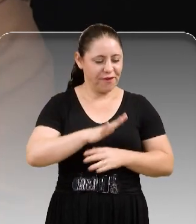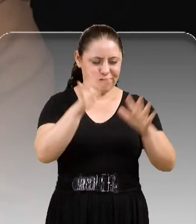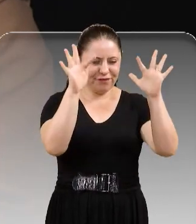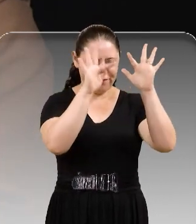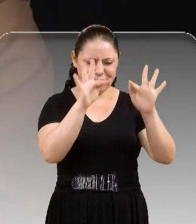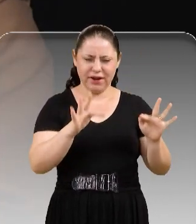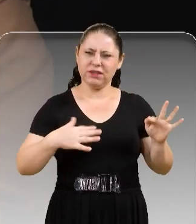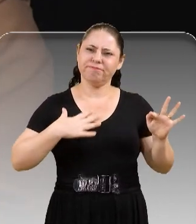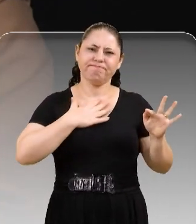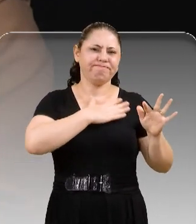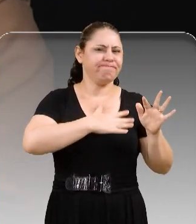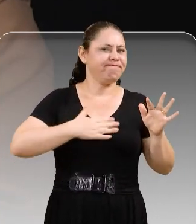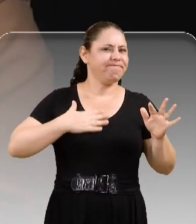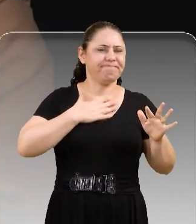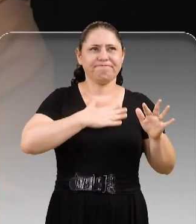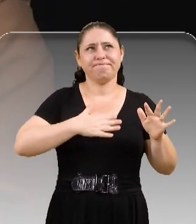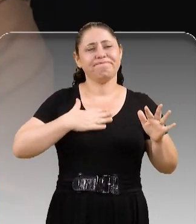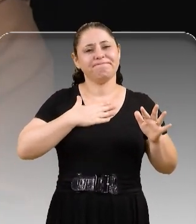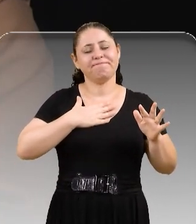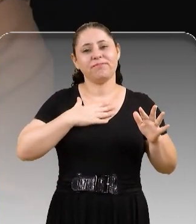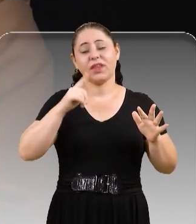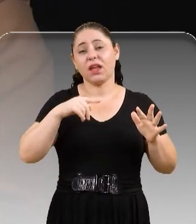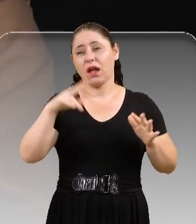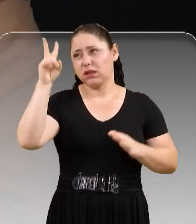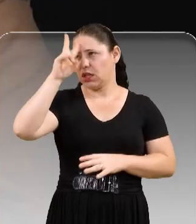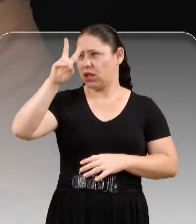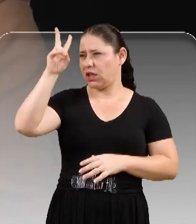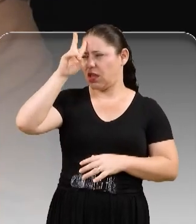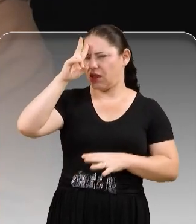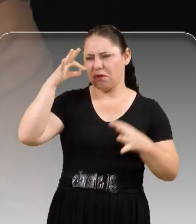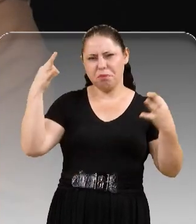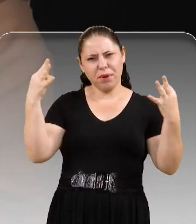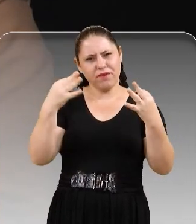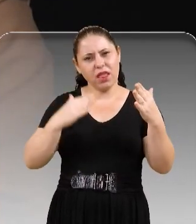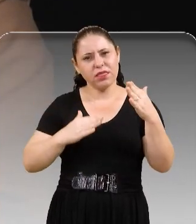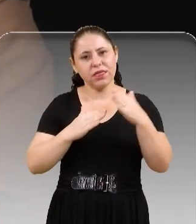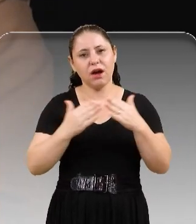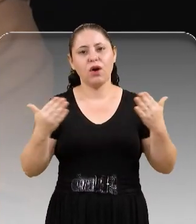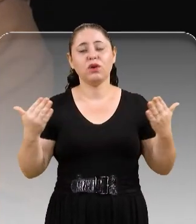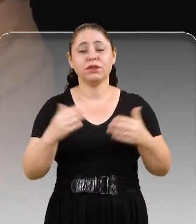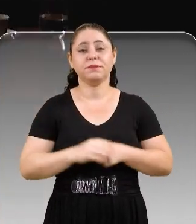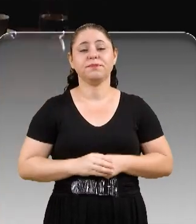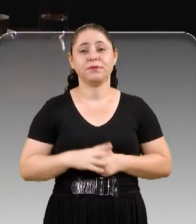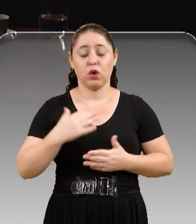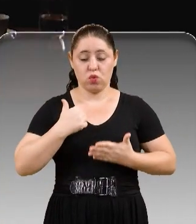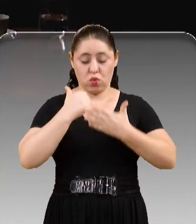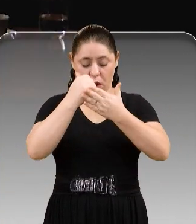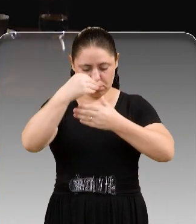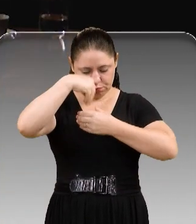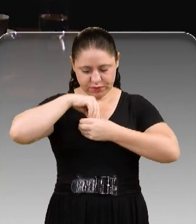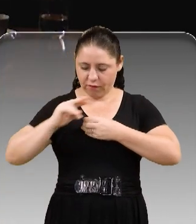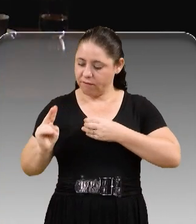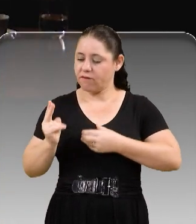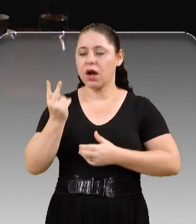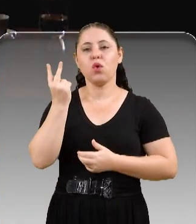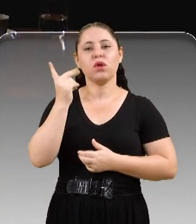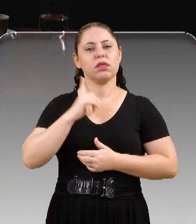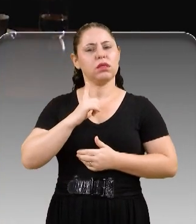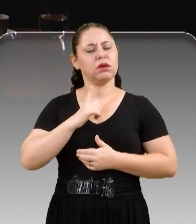muito assim, muito feliz, da qual me lembro perfeitamente até hoje. Eu trago isso comigo hoje, esses valores,